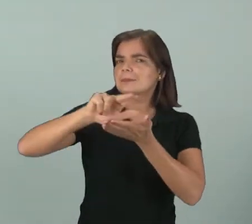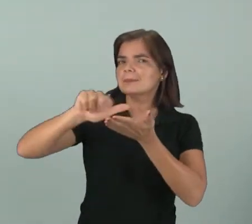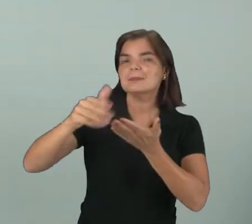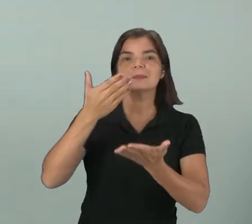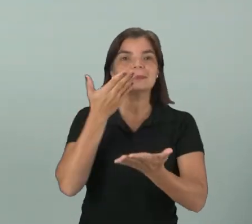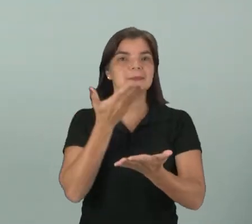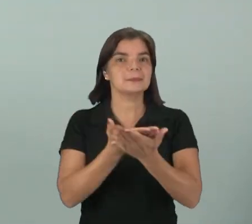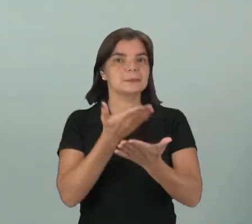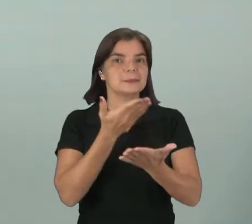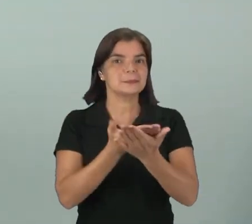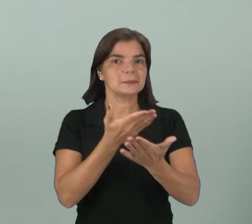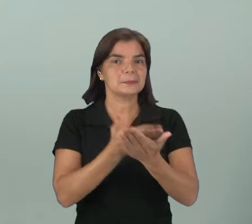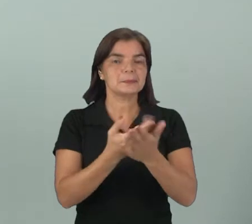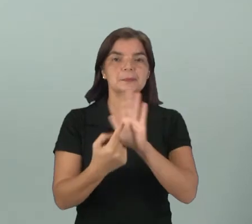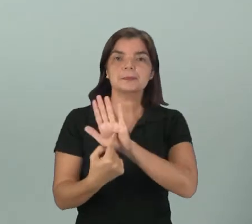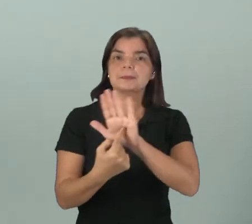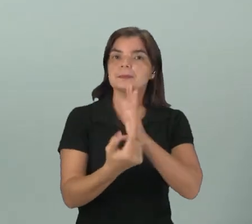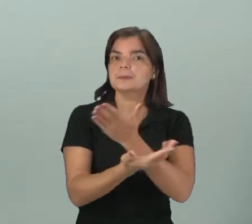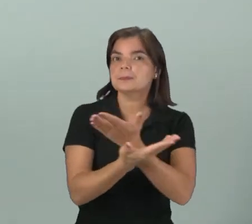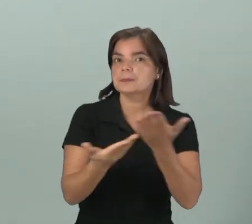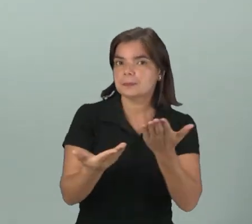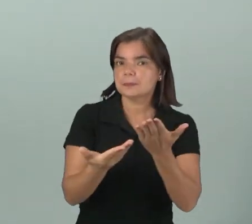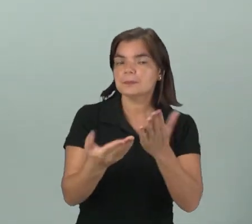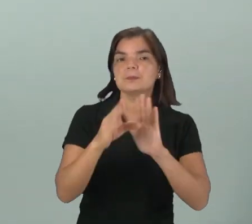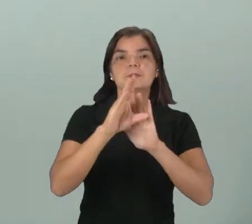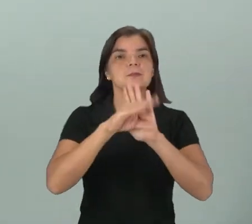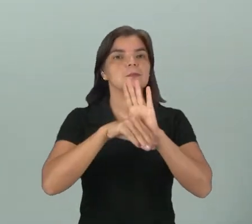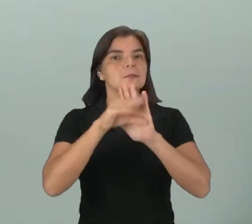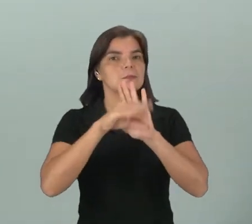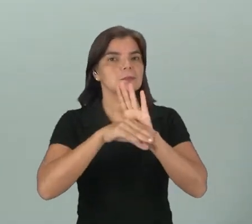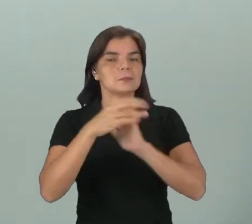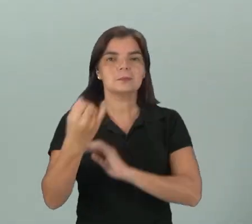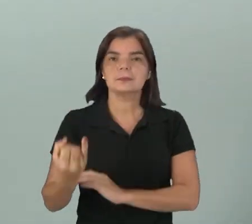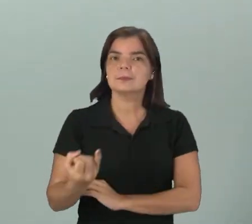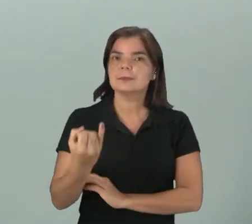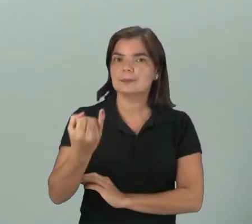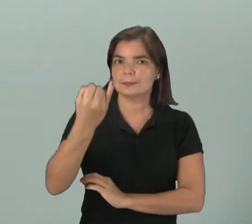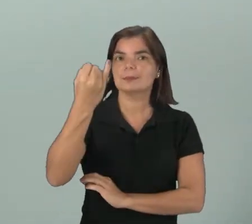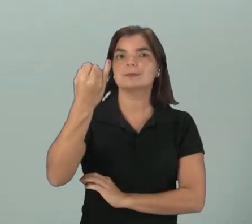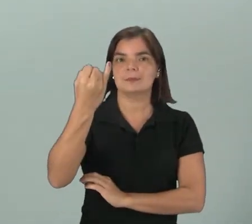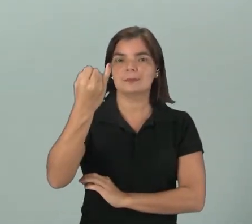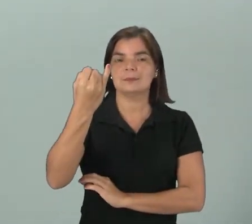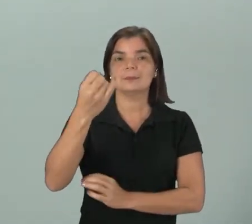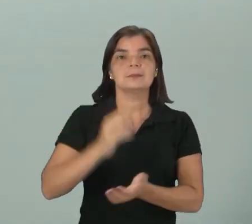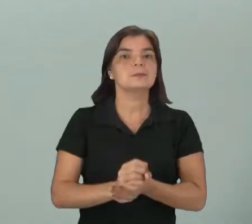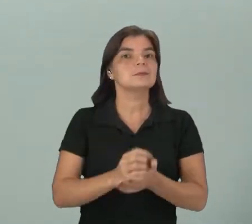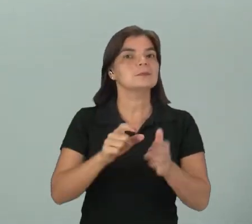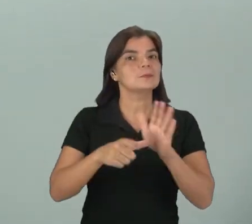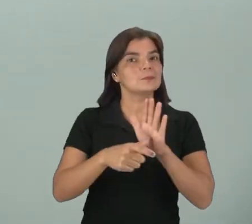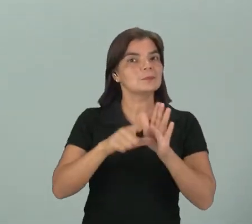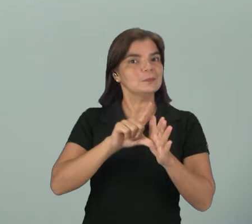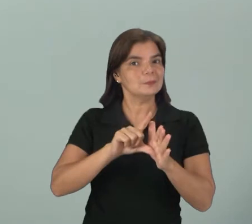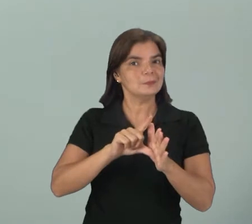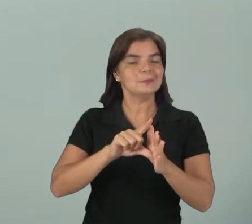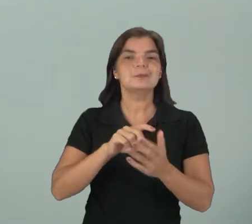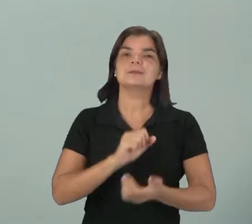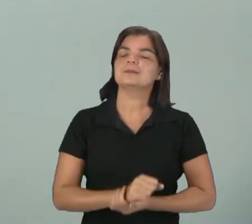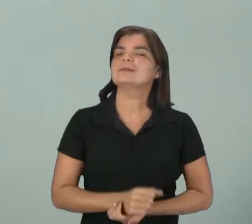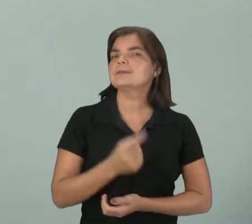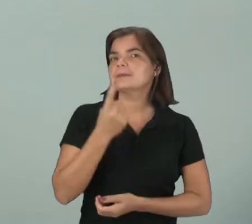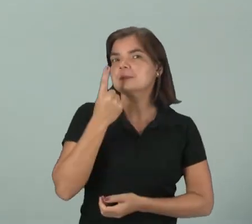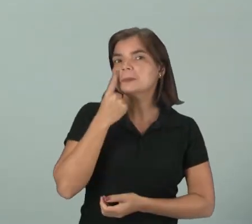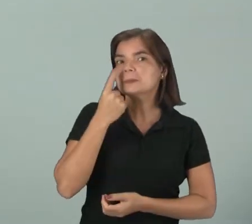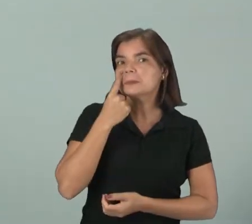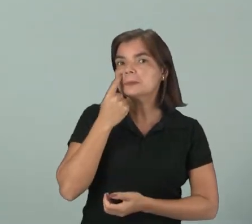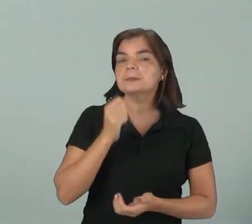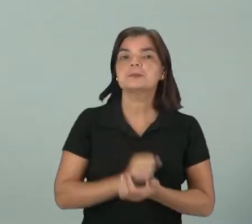que vai trazer para vocês conteúdos essenciais da série anterior. Então, nós vamos ver